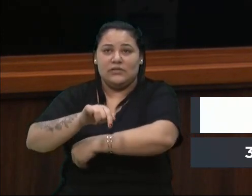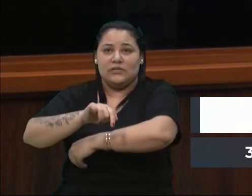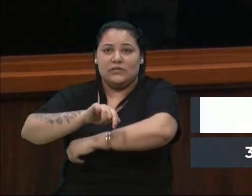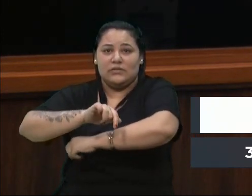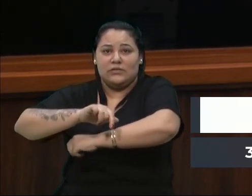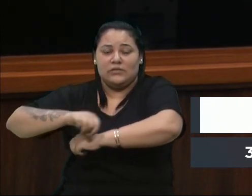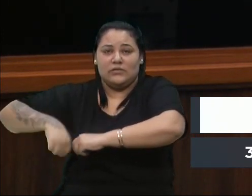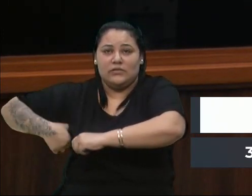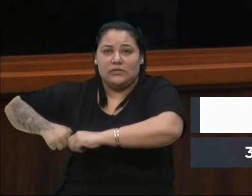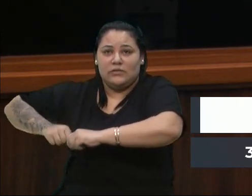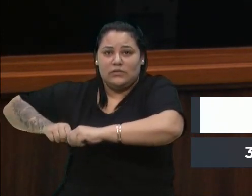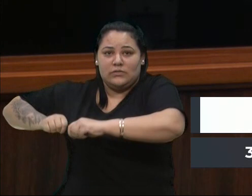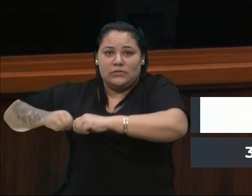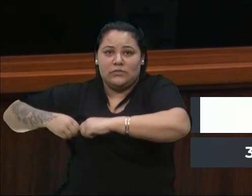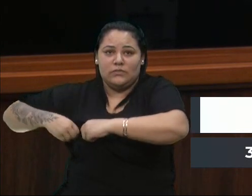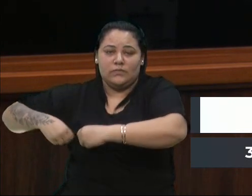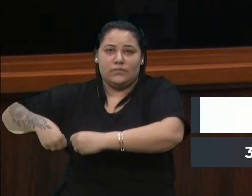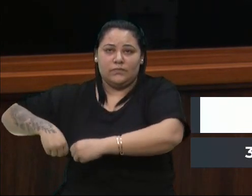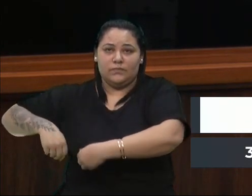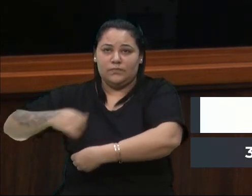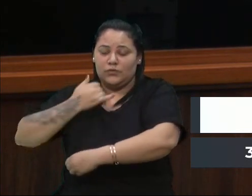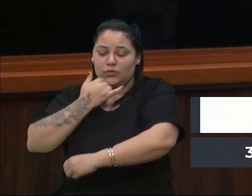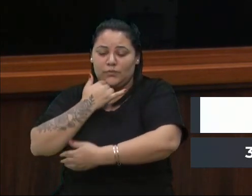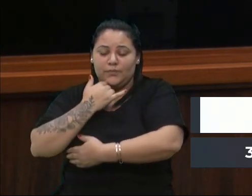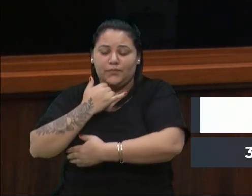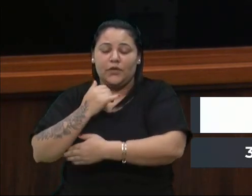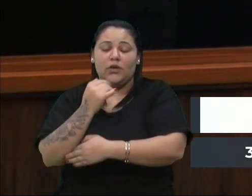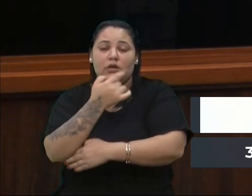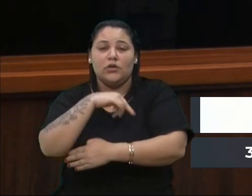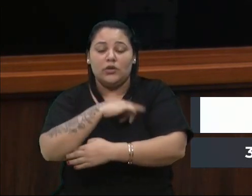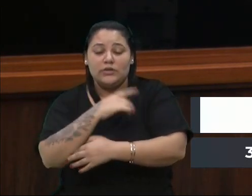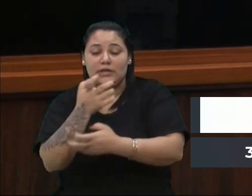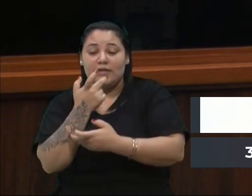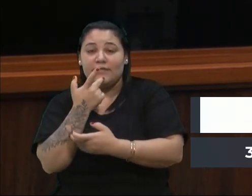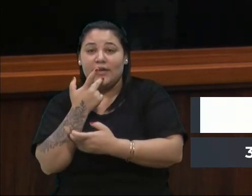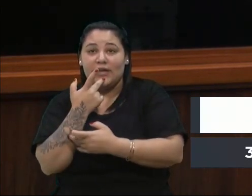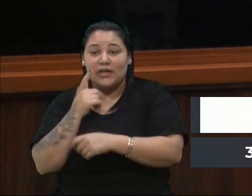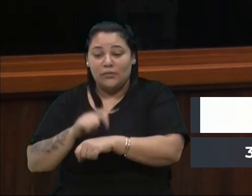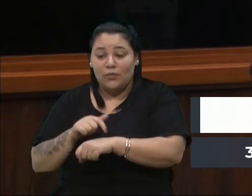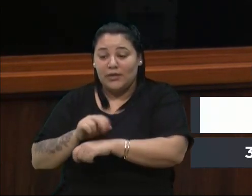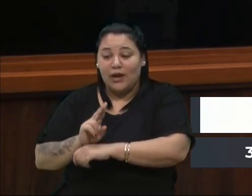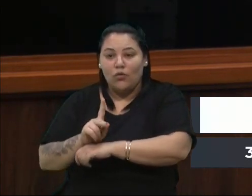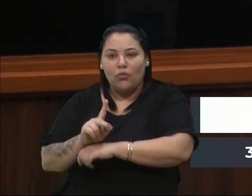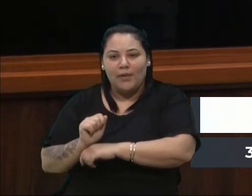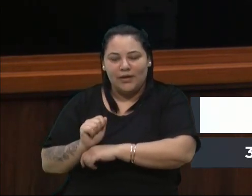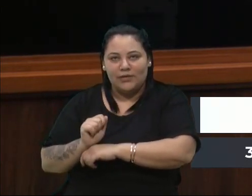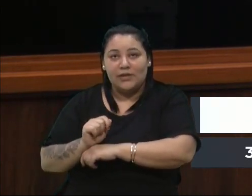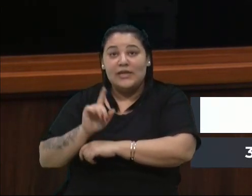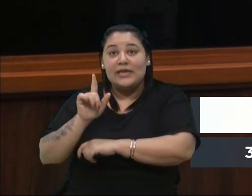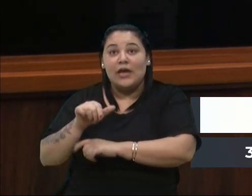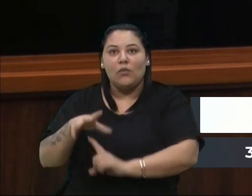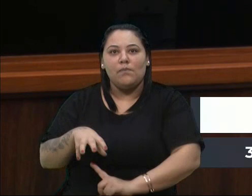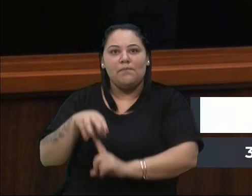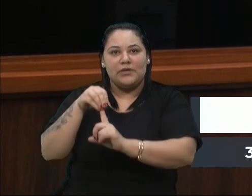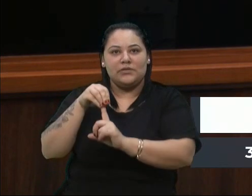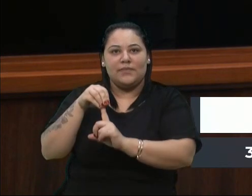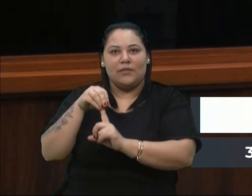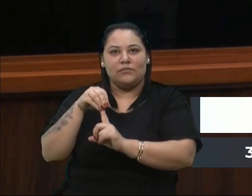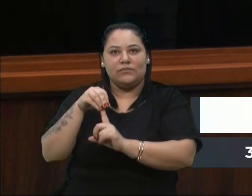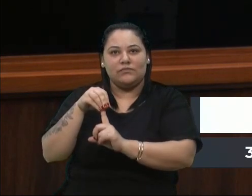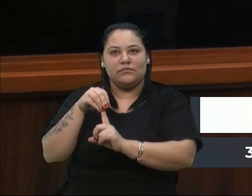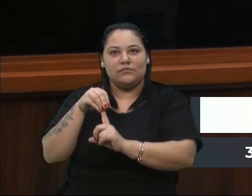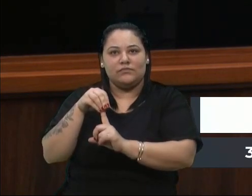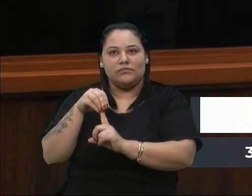nós queríamos falar naquele momento da UPA, que é o objeto inicial da